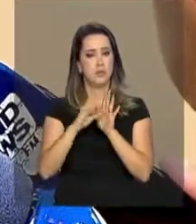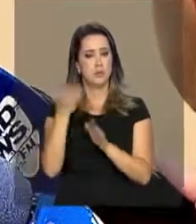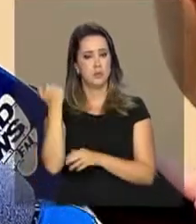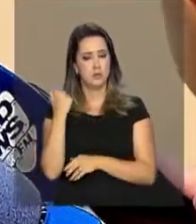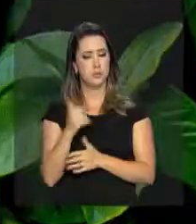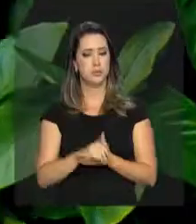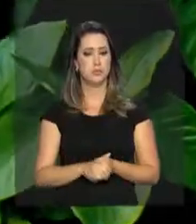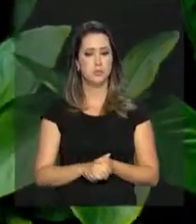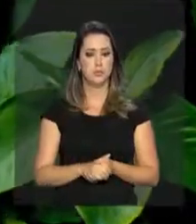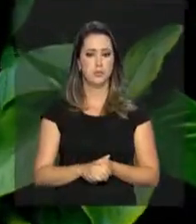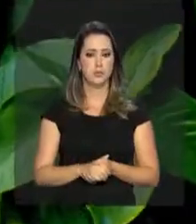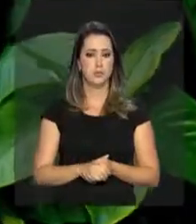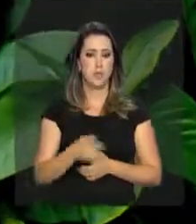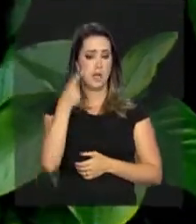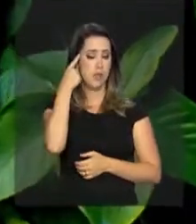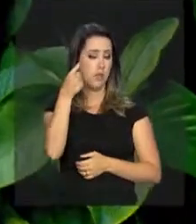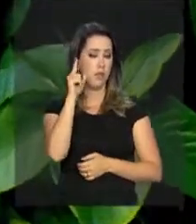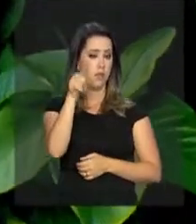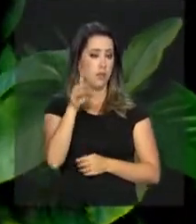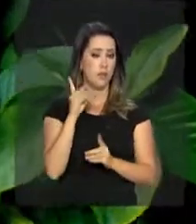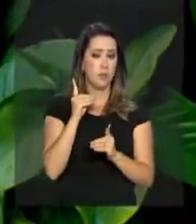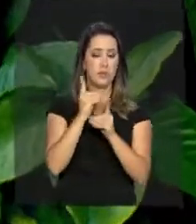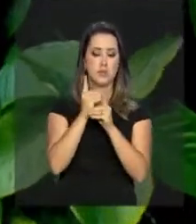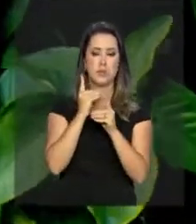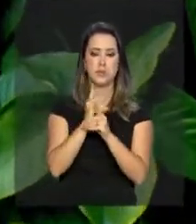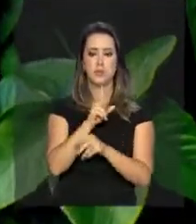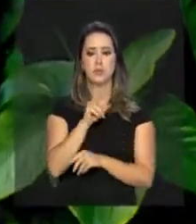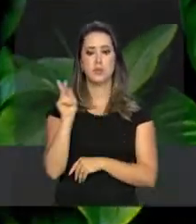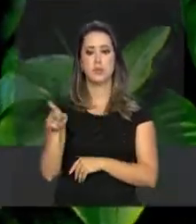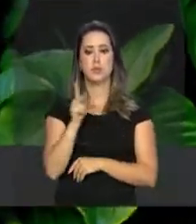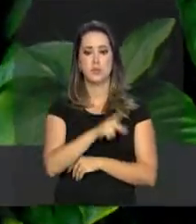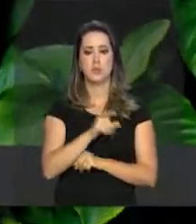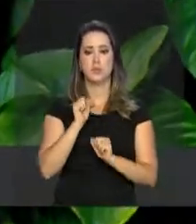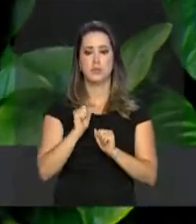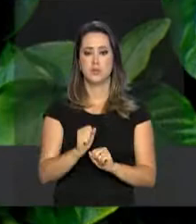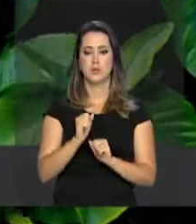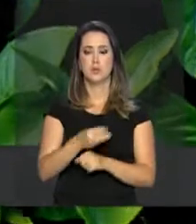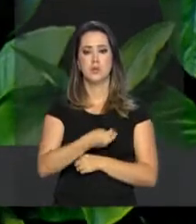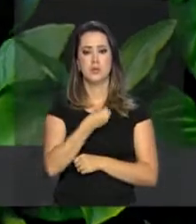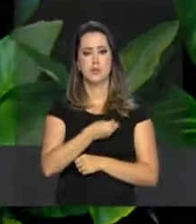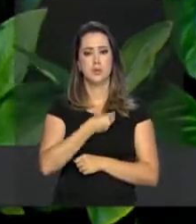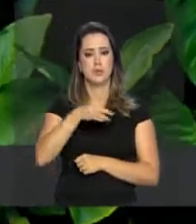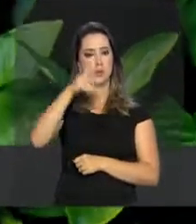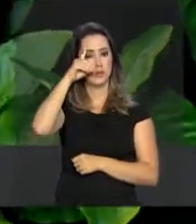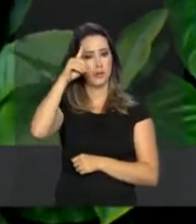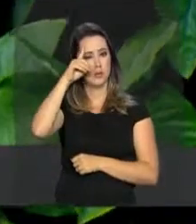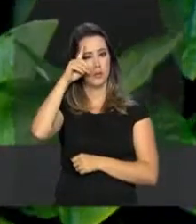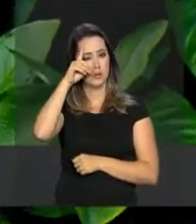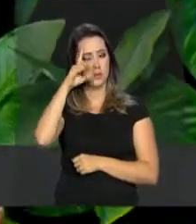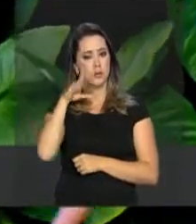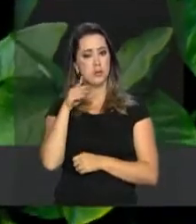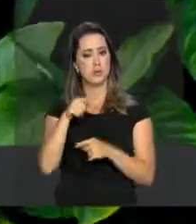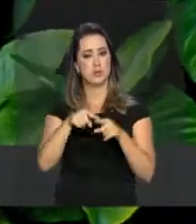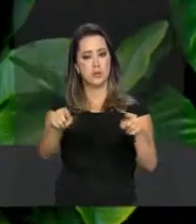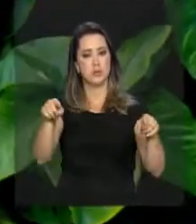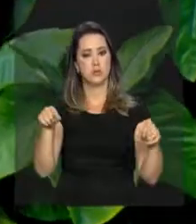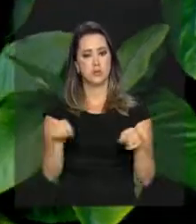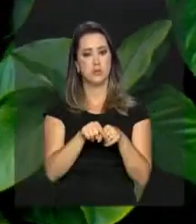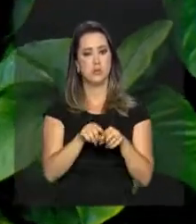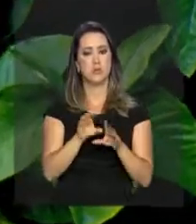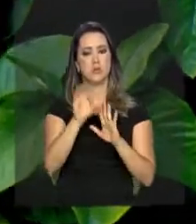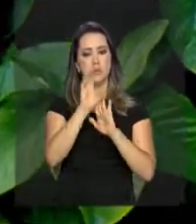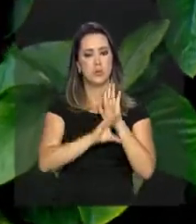outros momentos a idéia é que com esse encontro o professor possa levar a vivência do dia a dia dentro da sala de aula para base